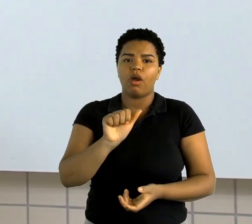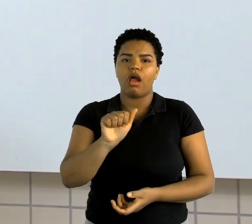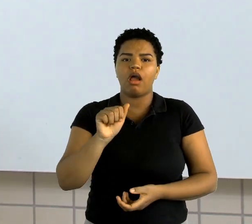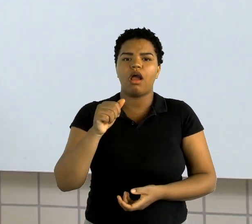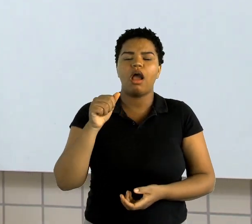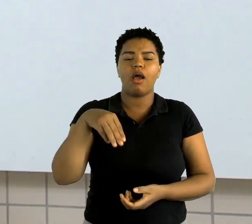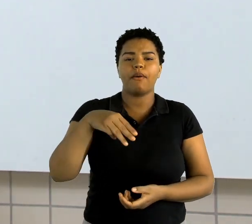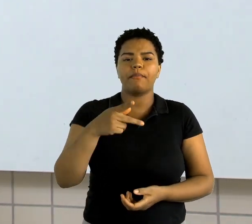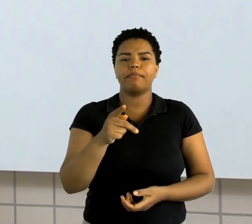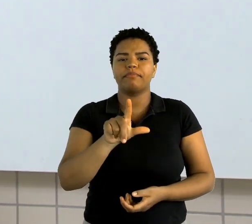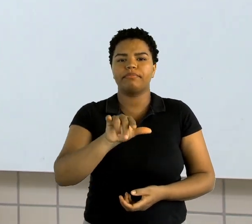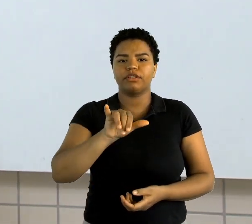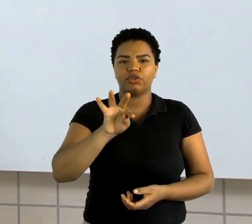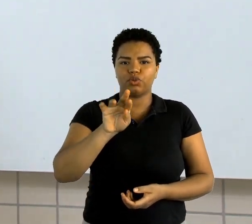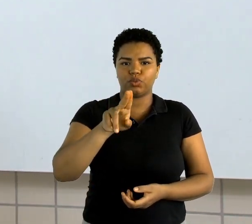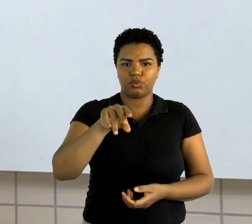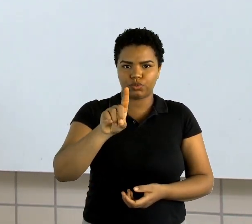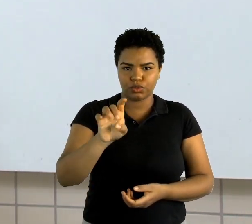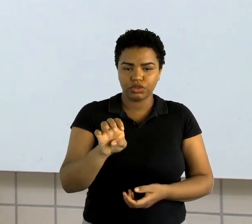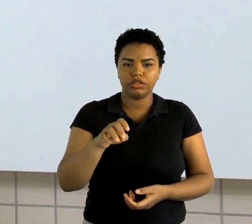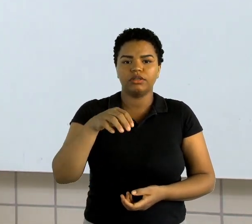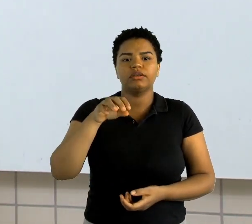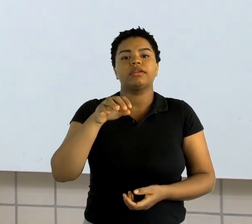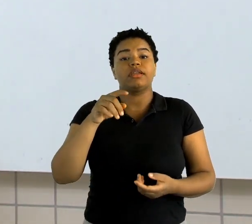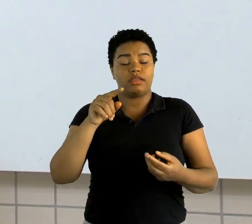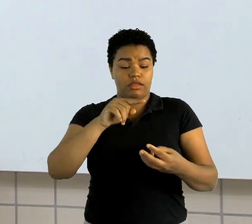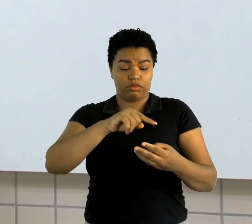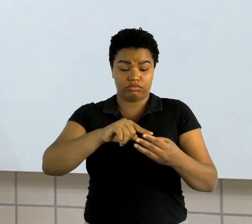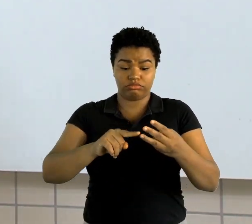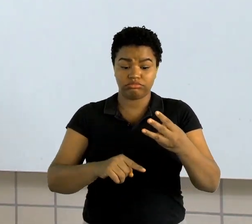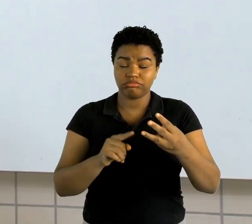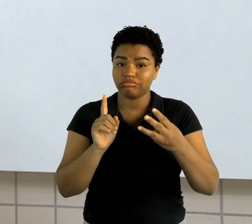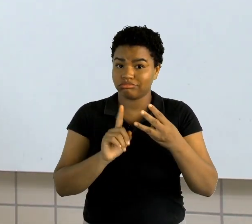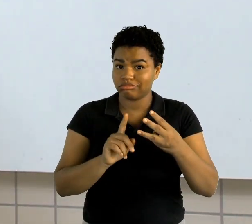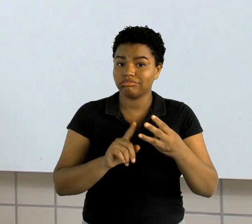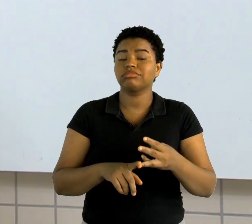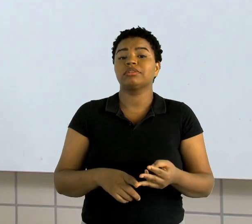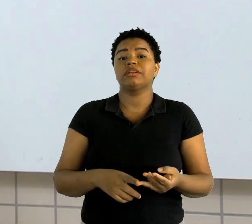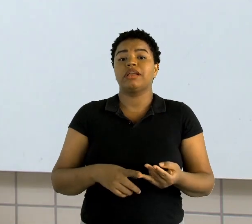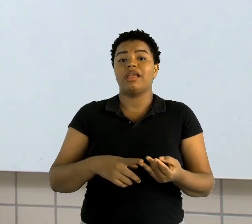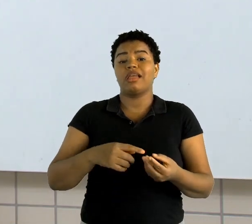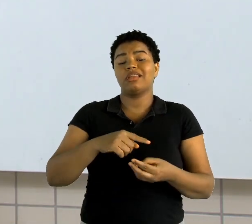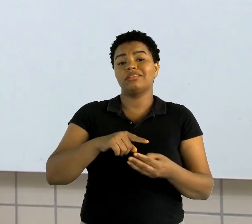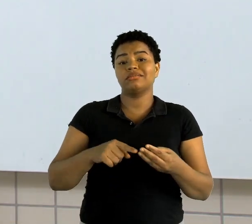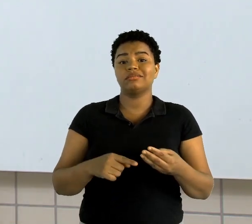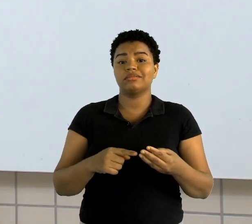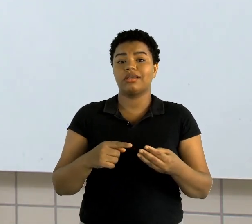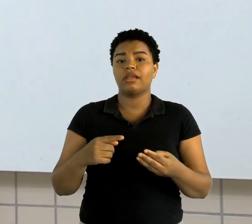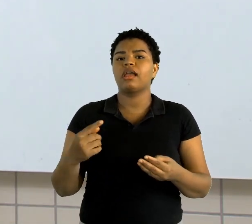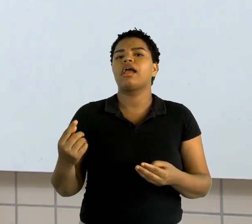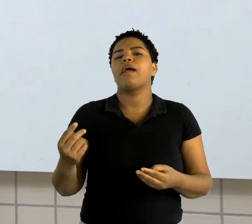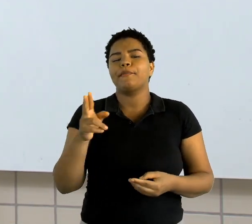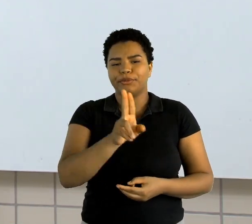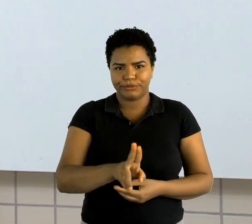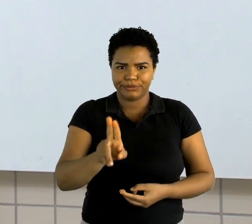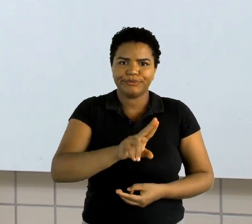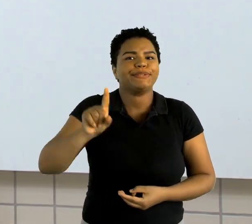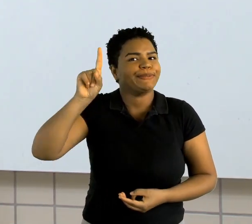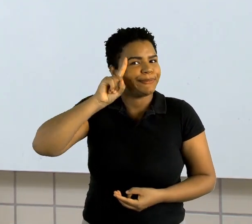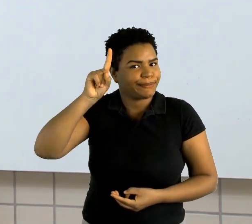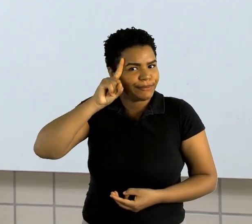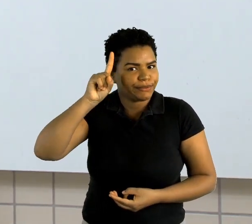temperatura média e precipitação média, que são, na verdade, 3 conceitos de médias, são muito utilizados no dia a dia,